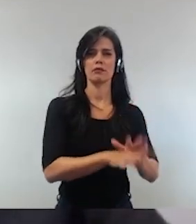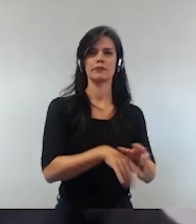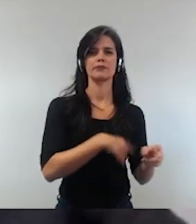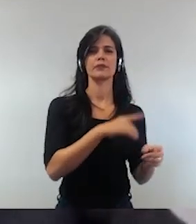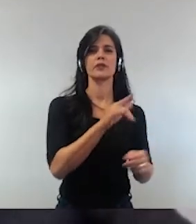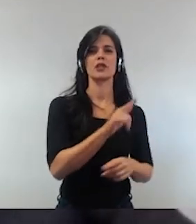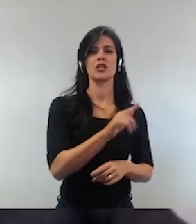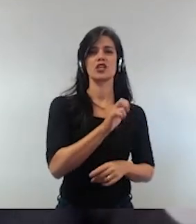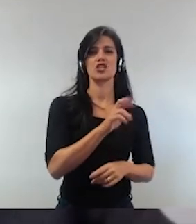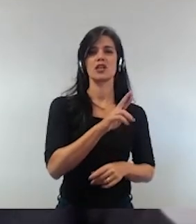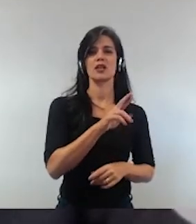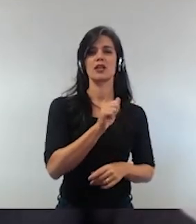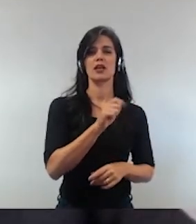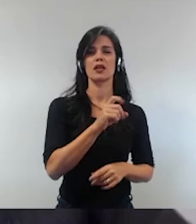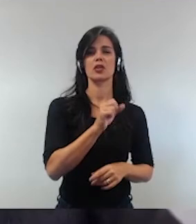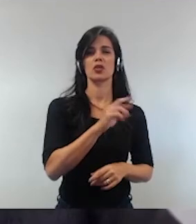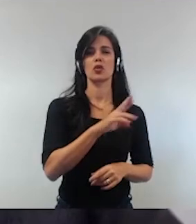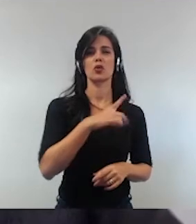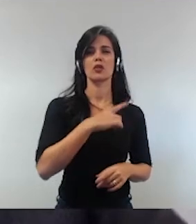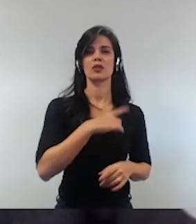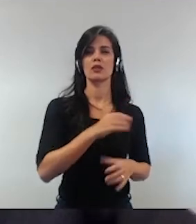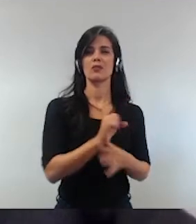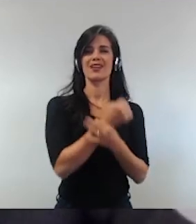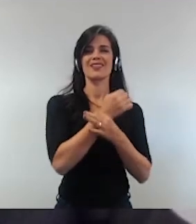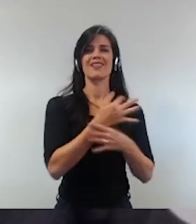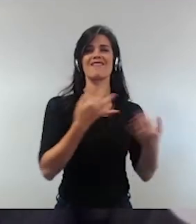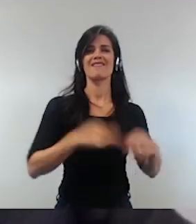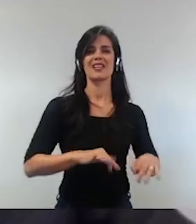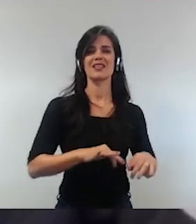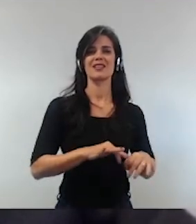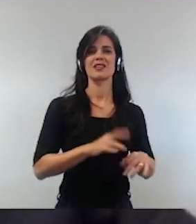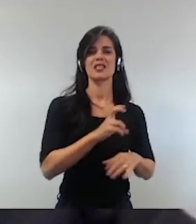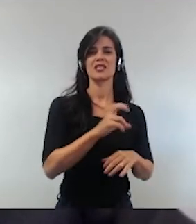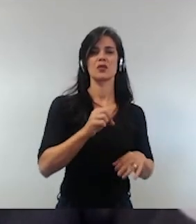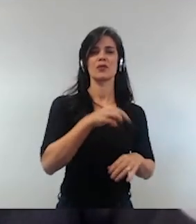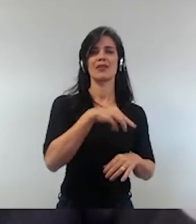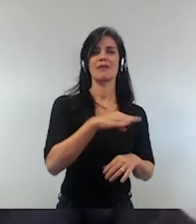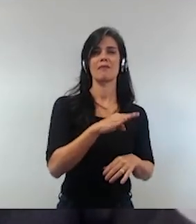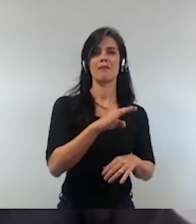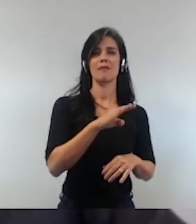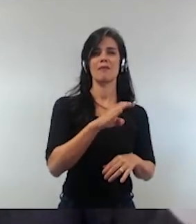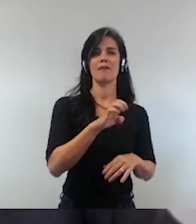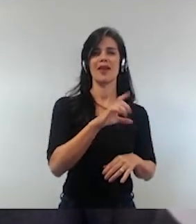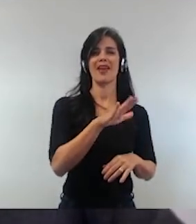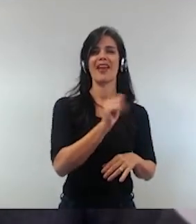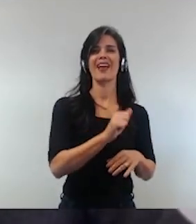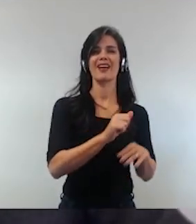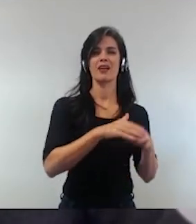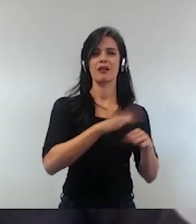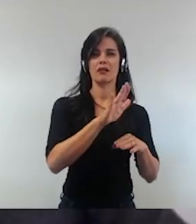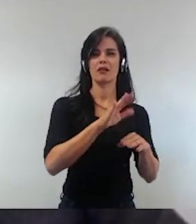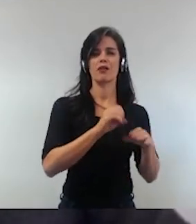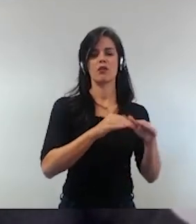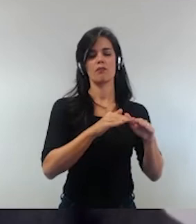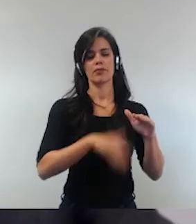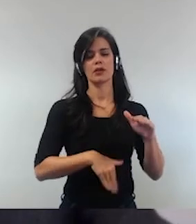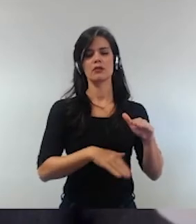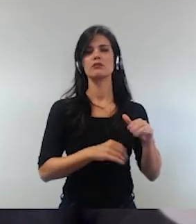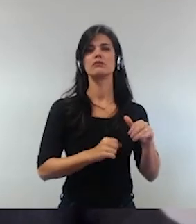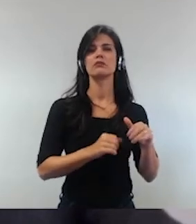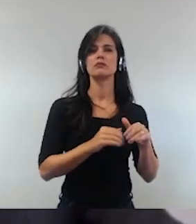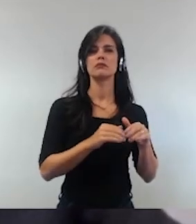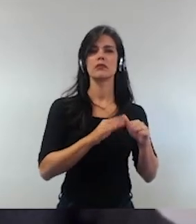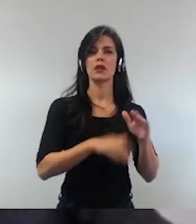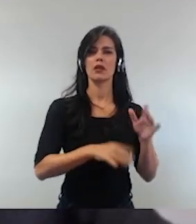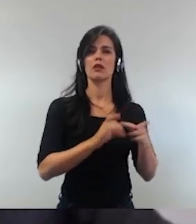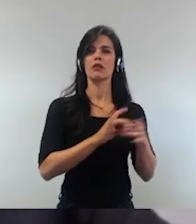tem uma garantia física. Então, se ele, até 50 megas para cima de potência instalada é concessão, abaixo disso é autorização. A autorização